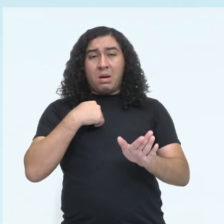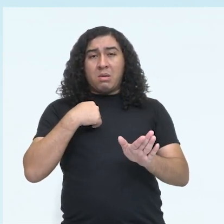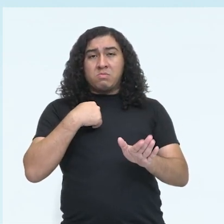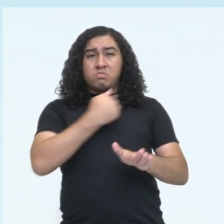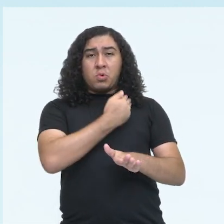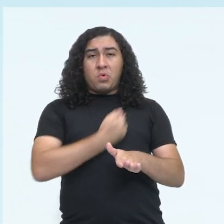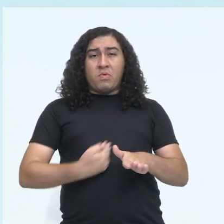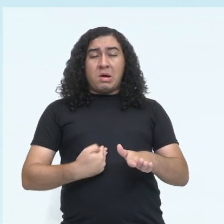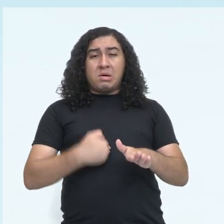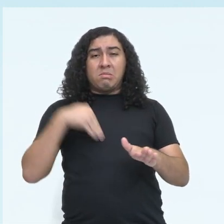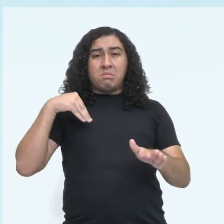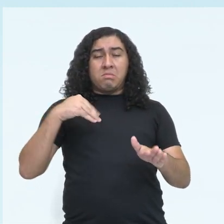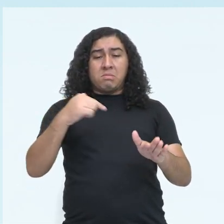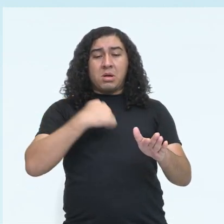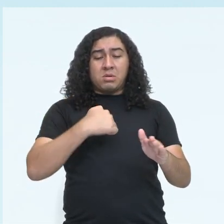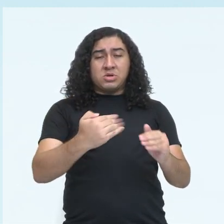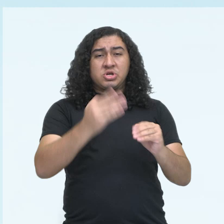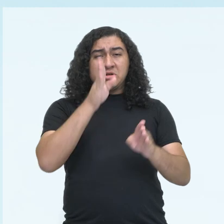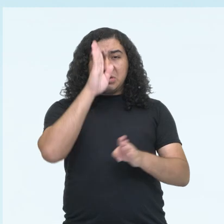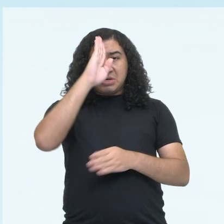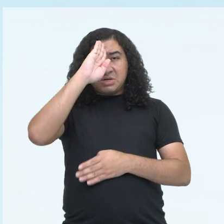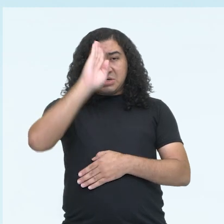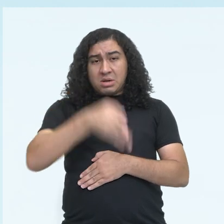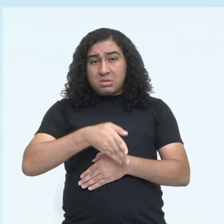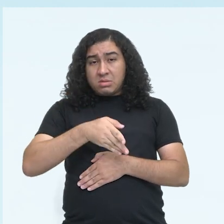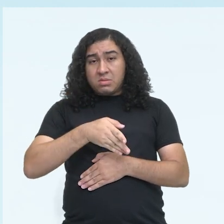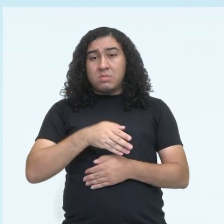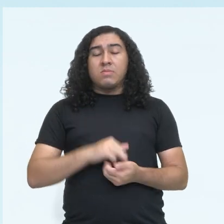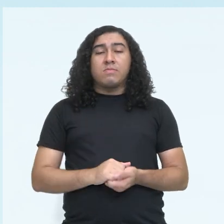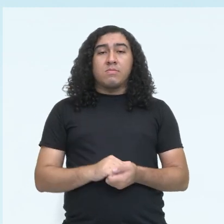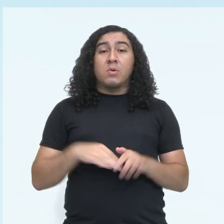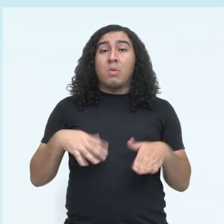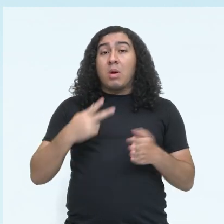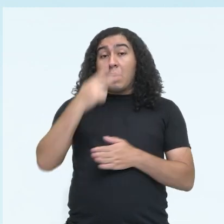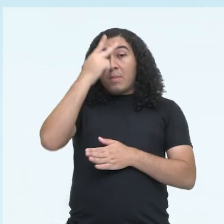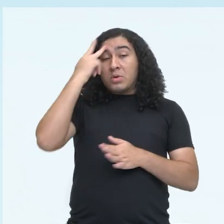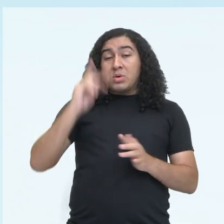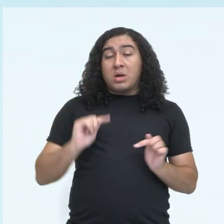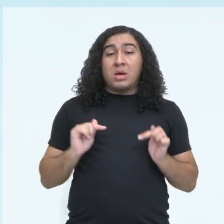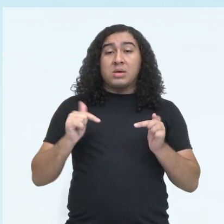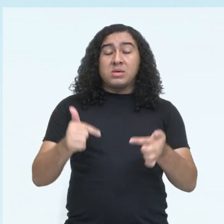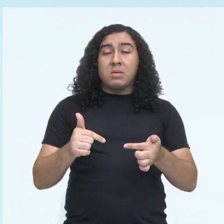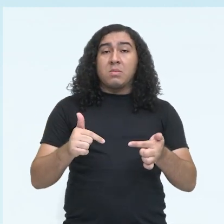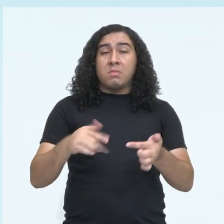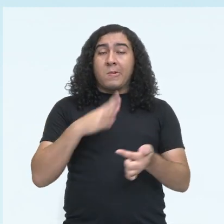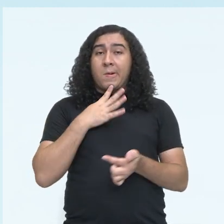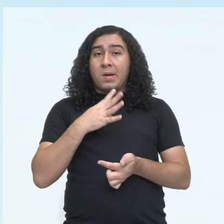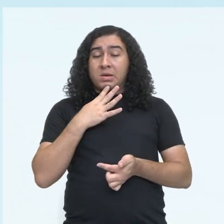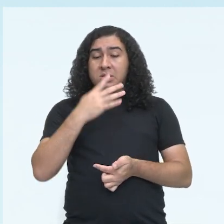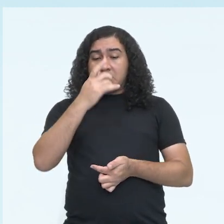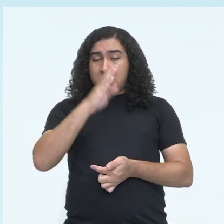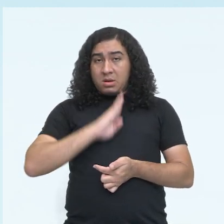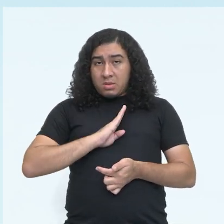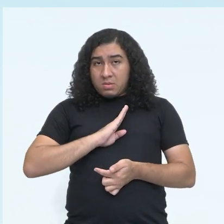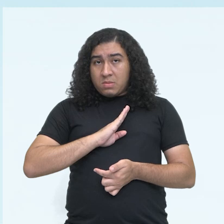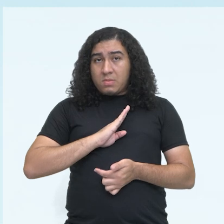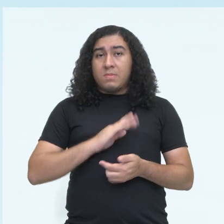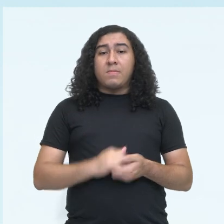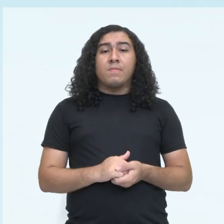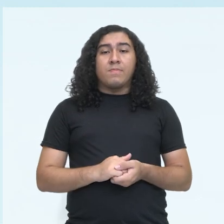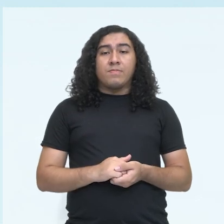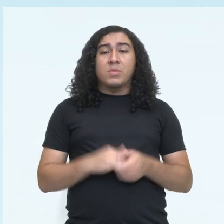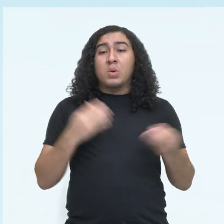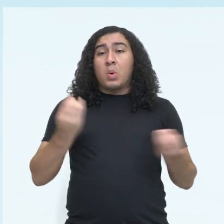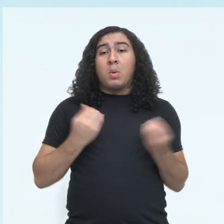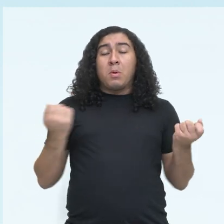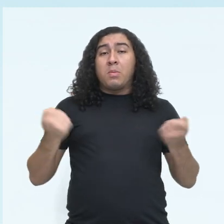me governa realmente? Né? Quem exerce o poder me conhece? Como que obteve